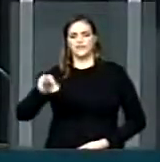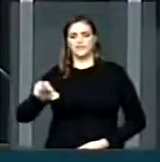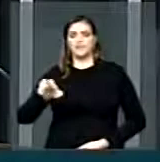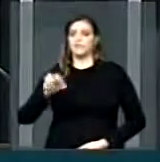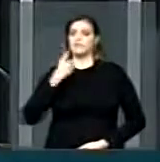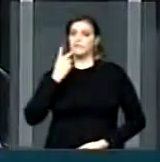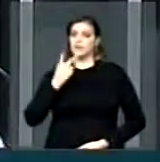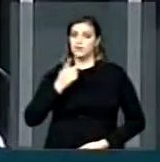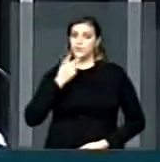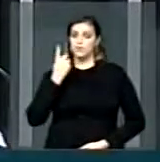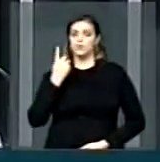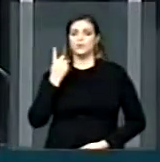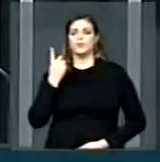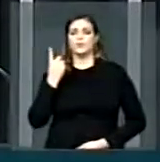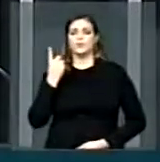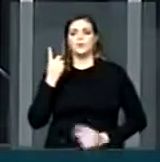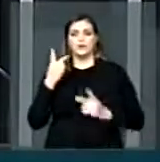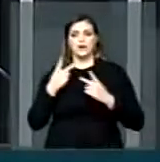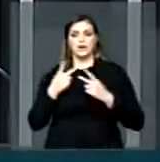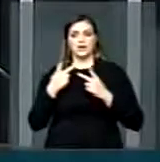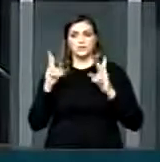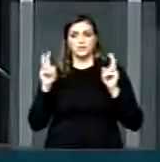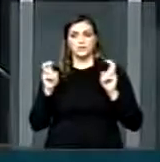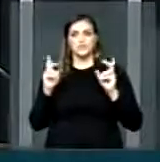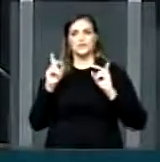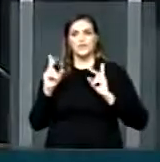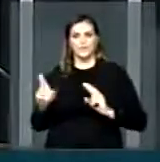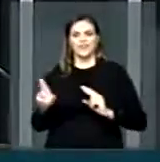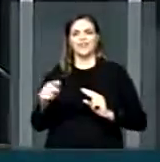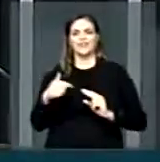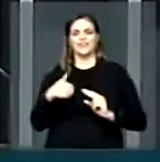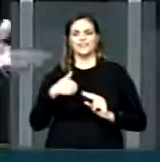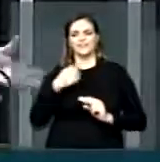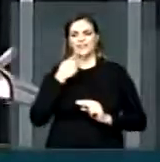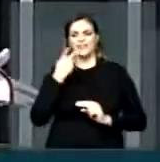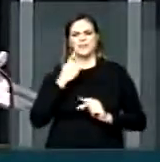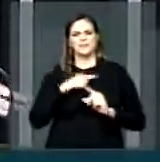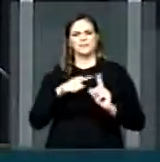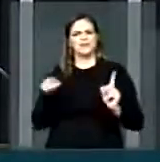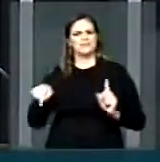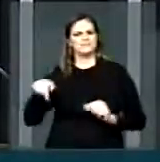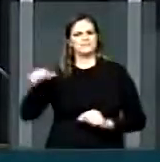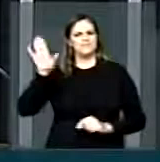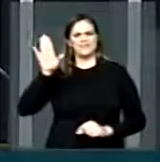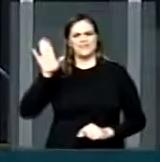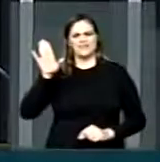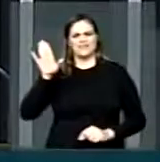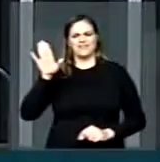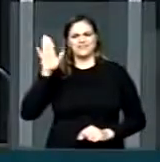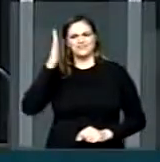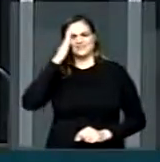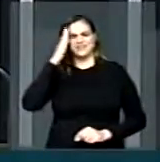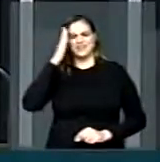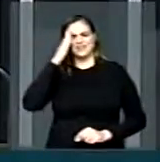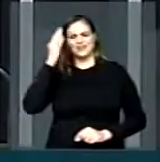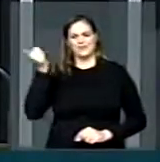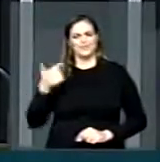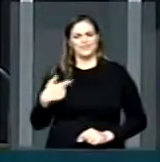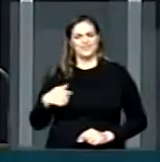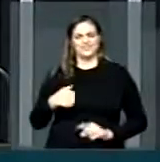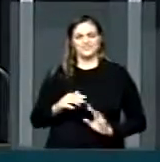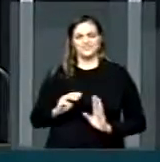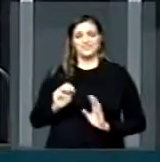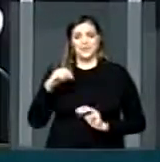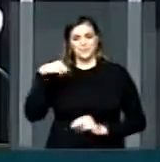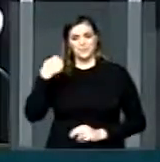dos assuntos que eu iria falar, obviamente com bem menos propriedade, mas no final eu toco nesse assunto.